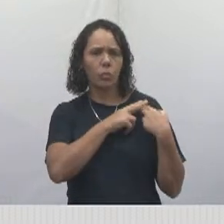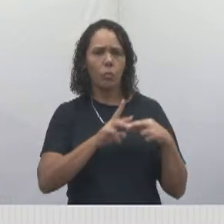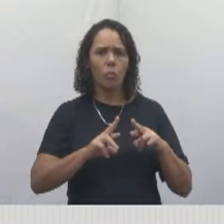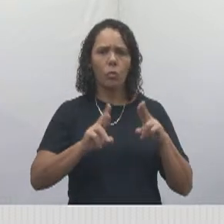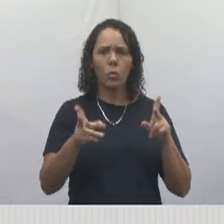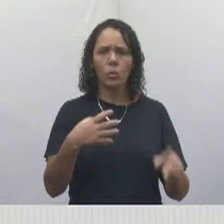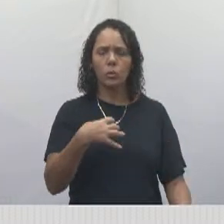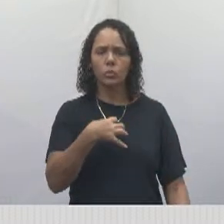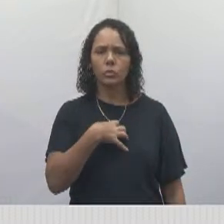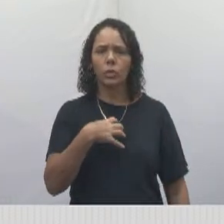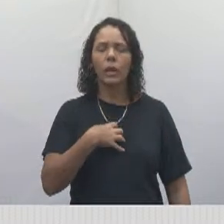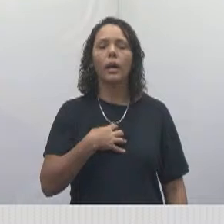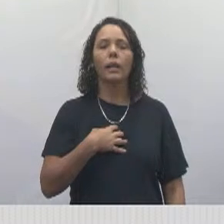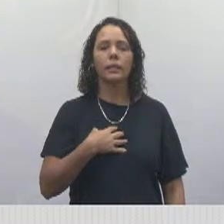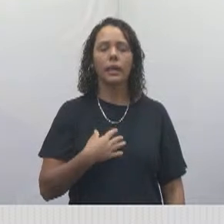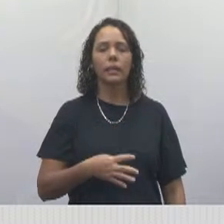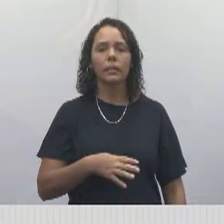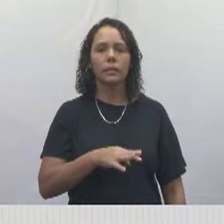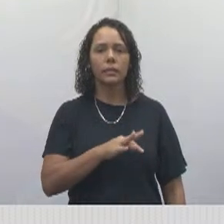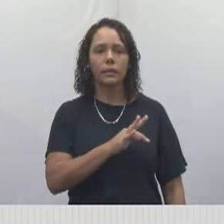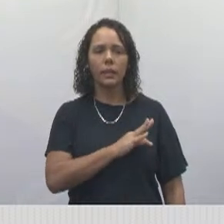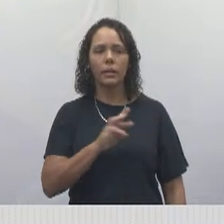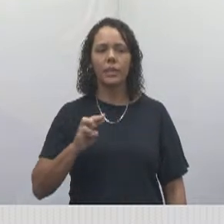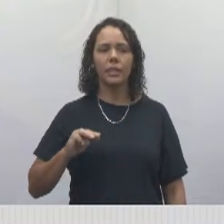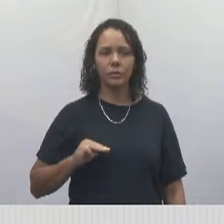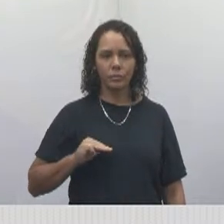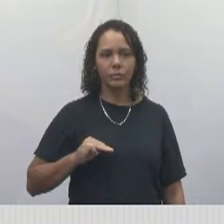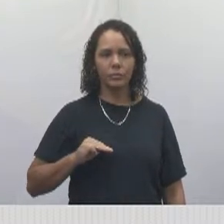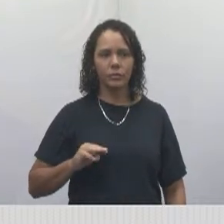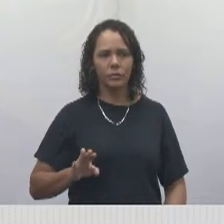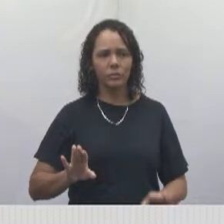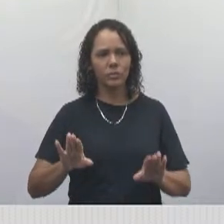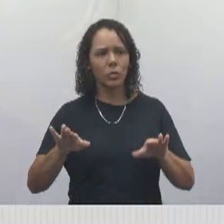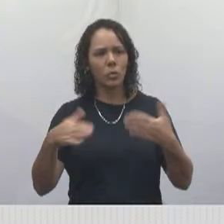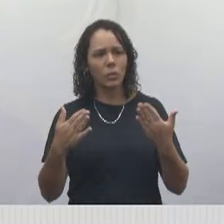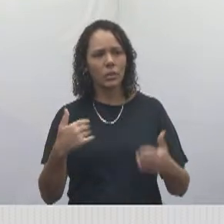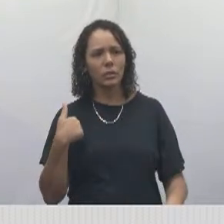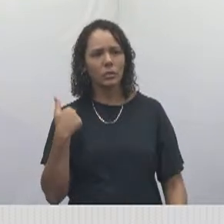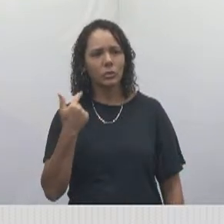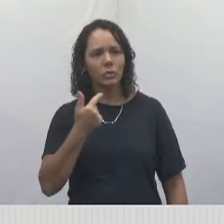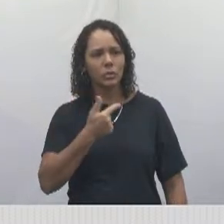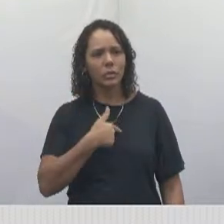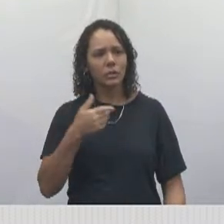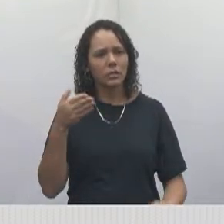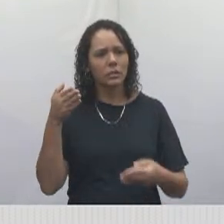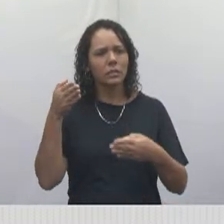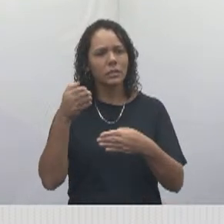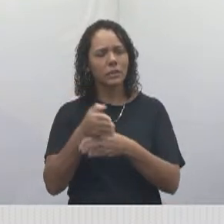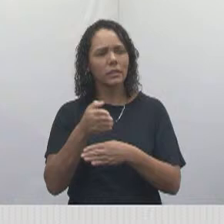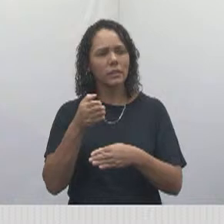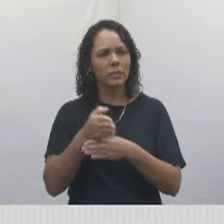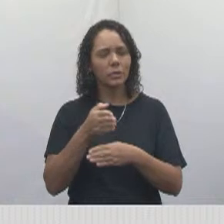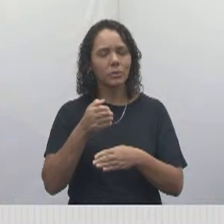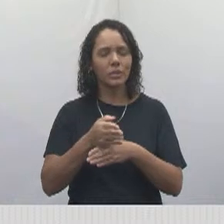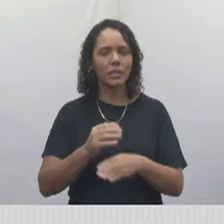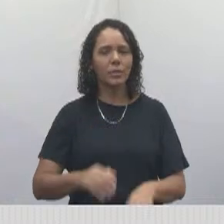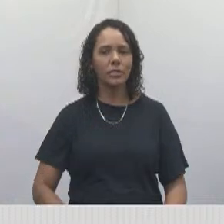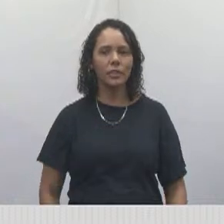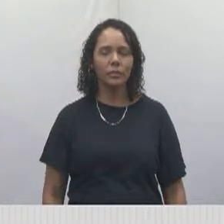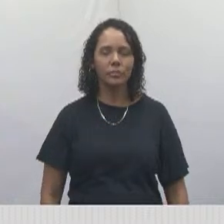município. Quando nós, em 2017 e 2018, íamos para o Tribunal de Contas para fazer algum esclarecimento,